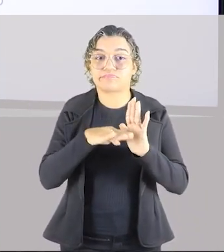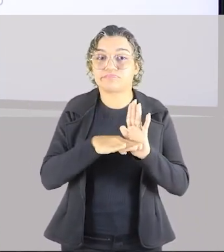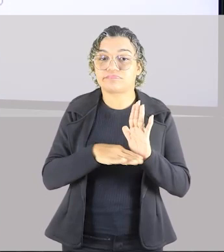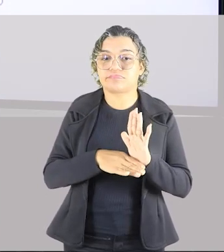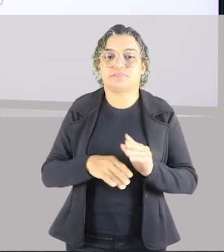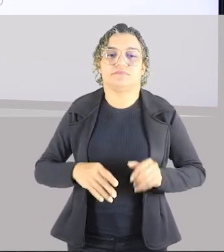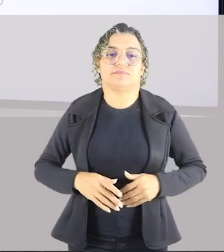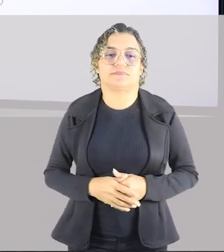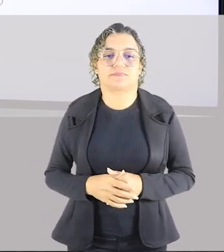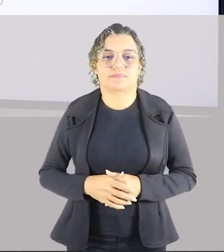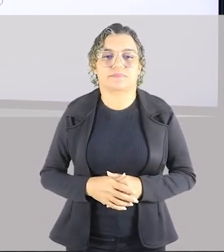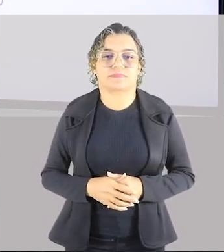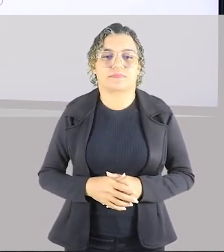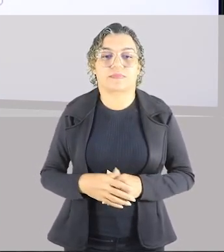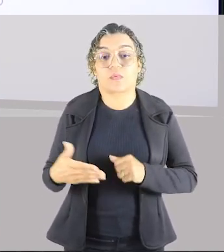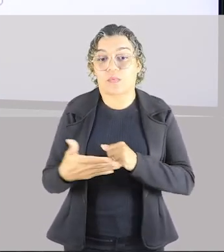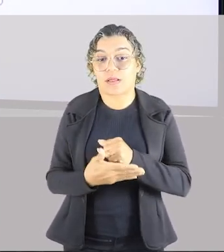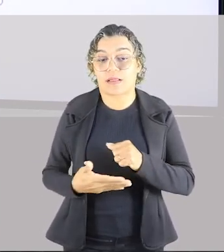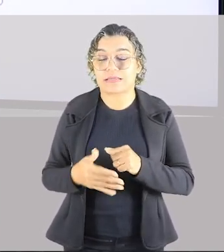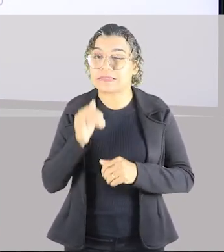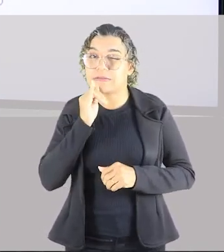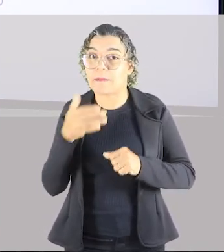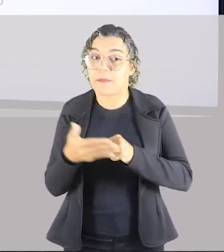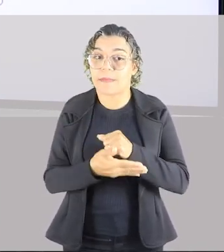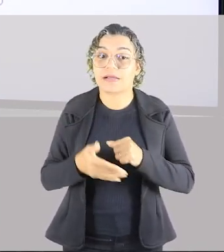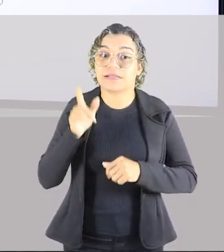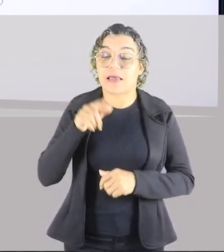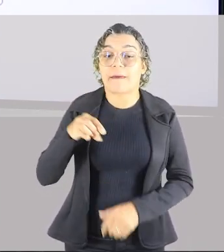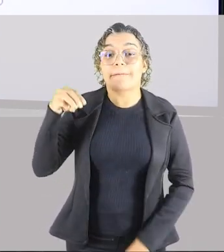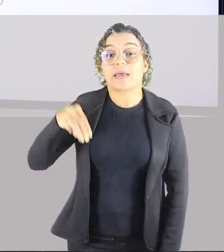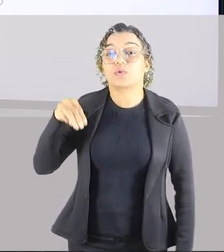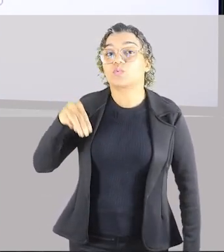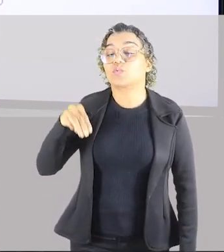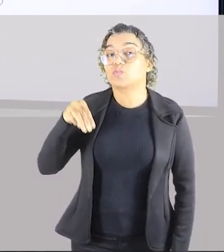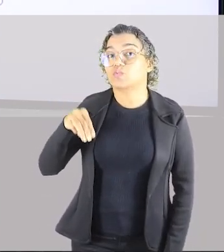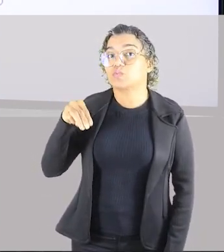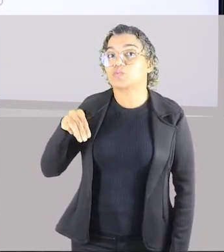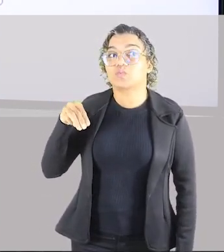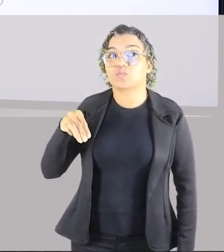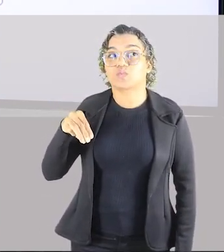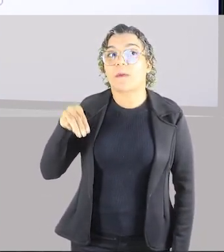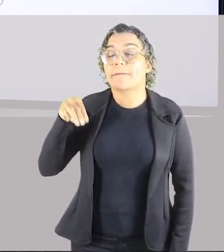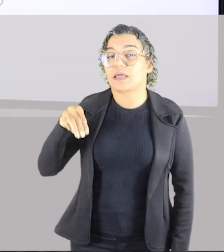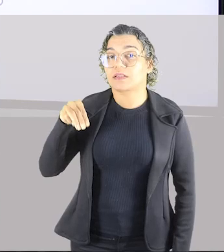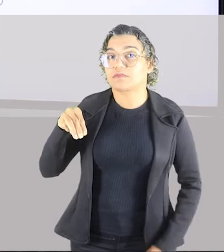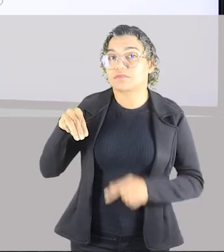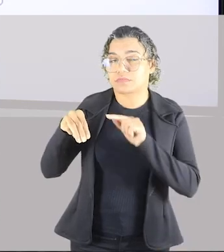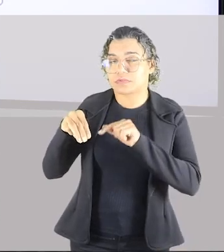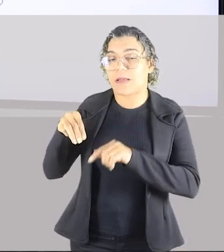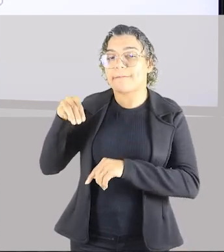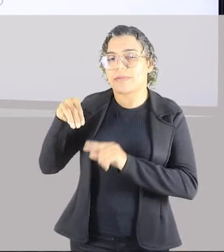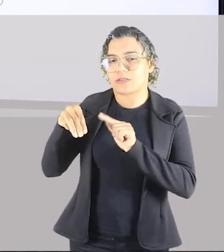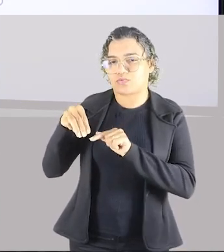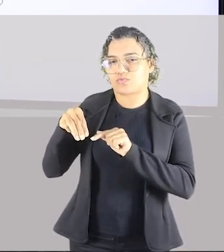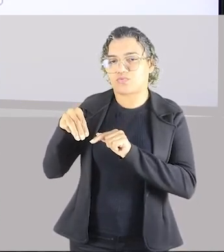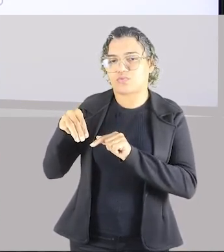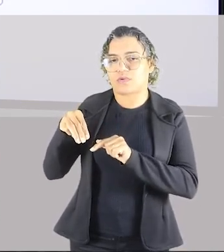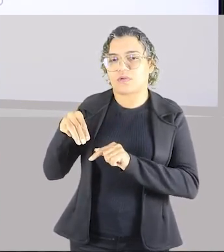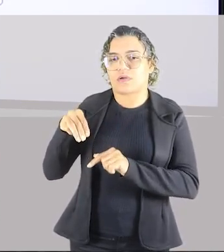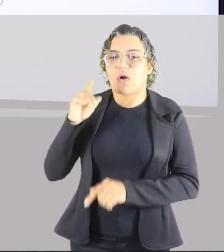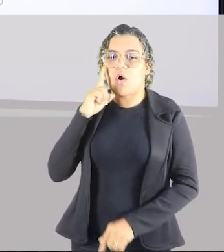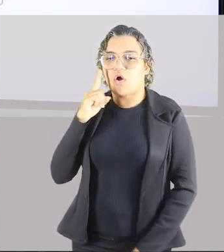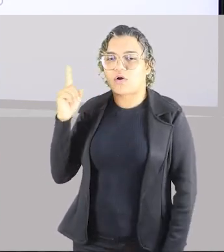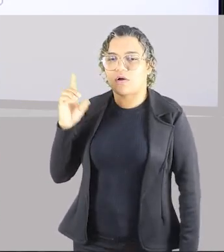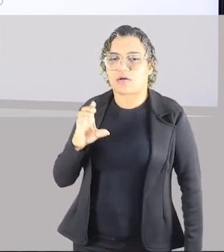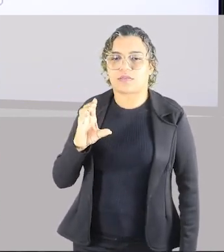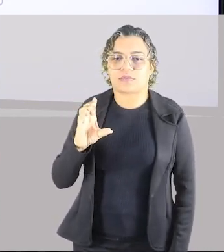tá certo? O elemento base é o metro, tá certo? Metro, decímetro,